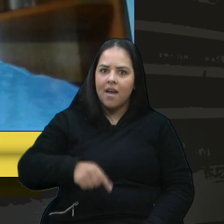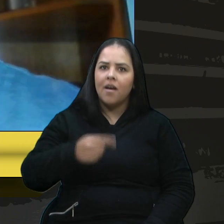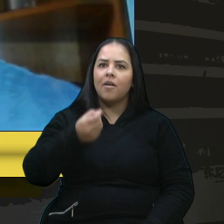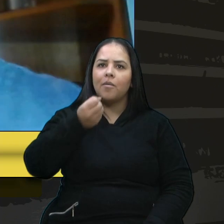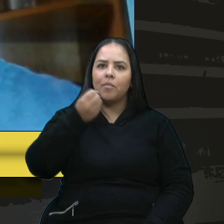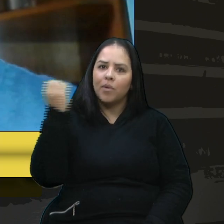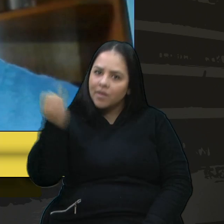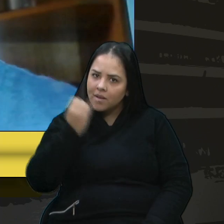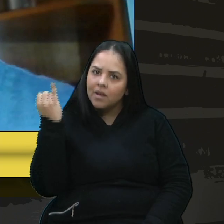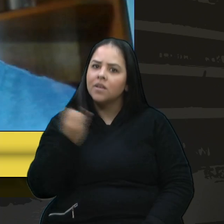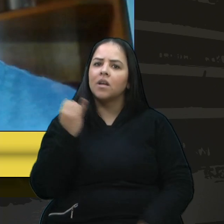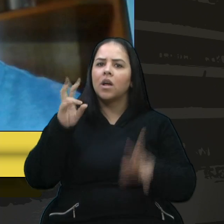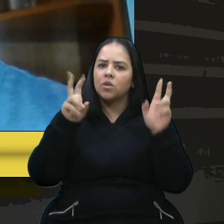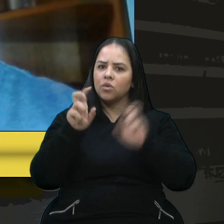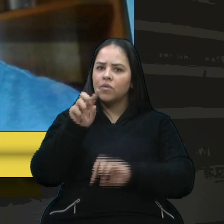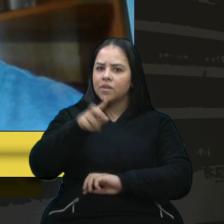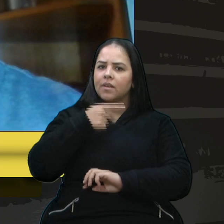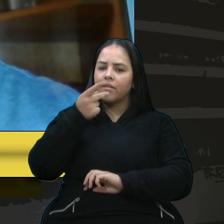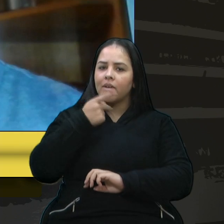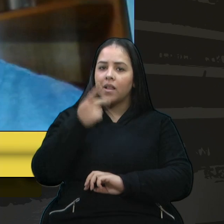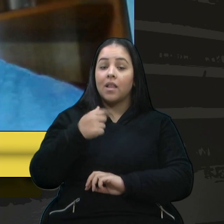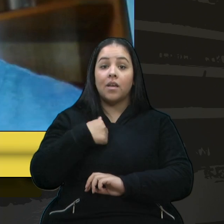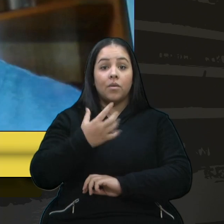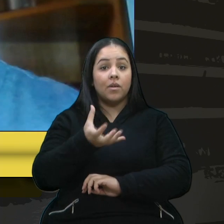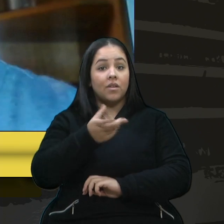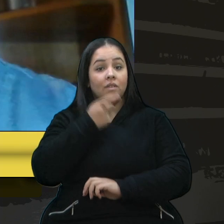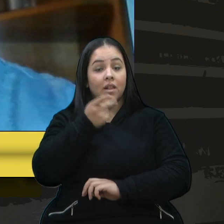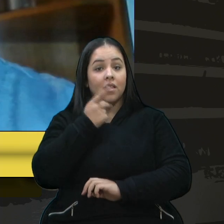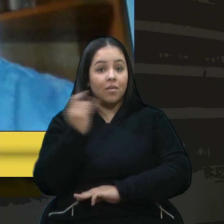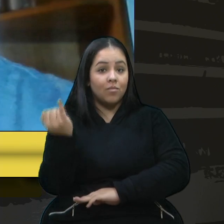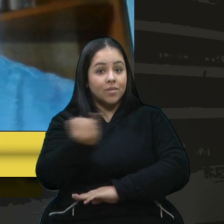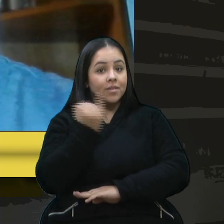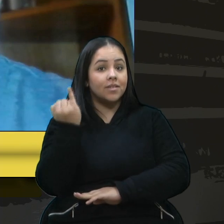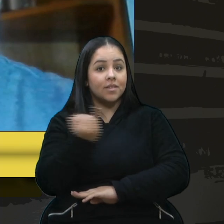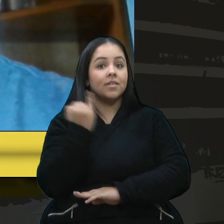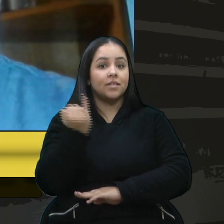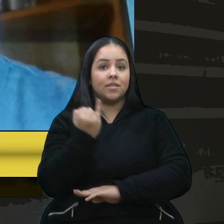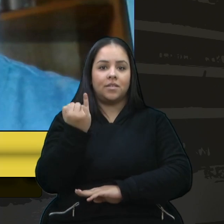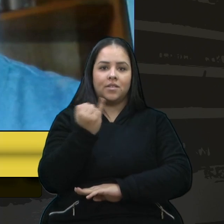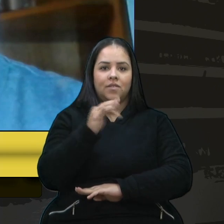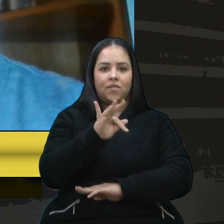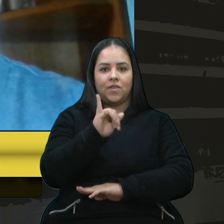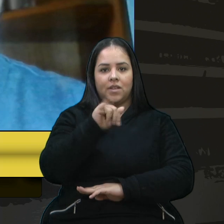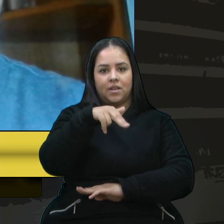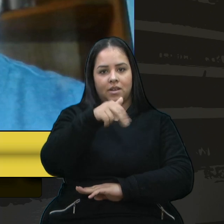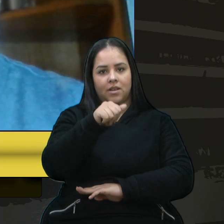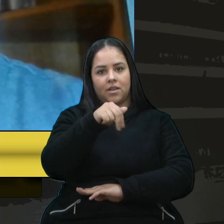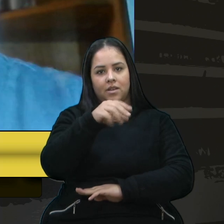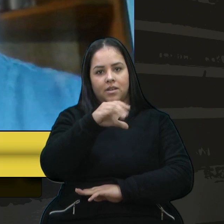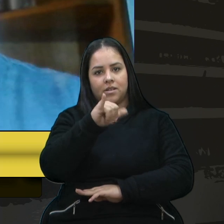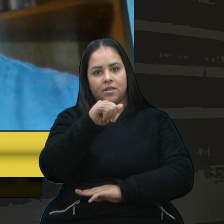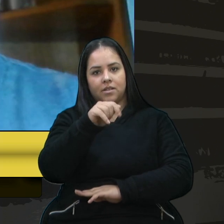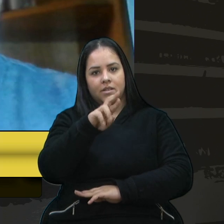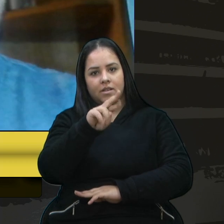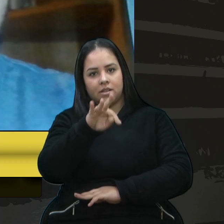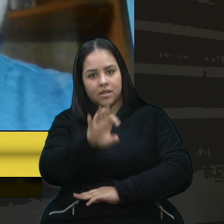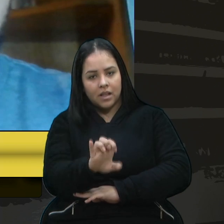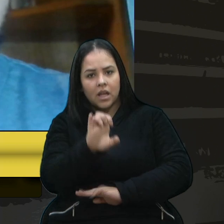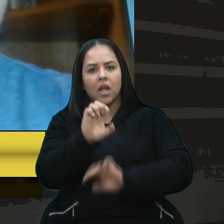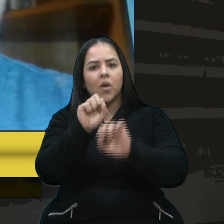aborda. Eu queria destacar aqui a importância do Financiarte, né, que vai permitir